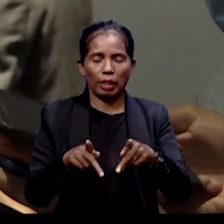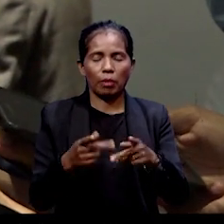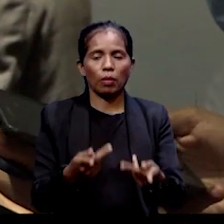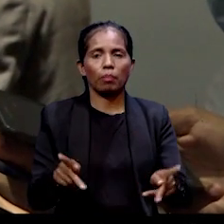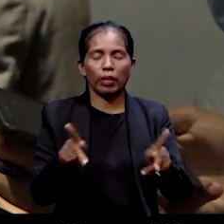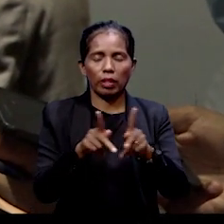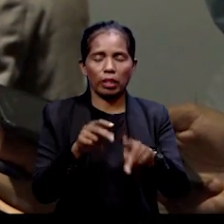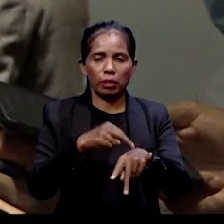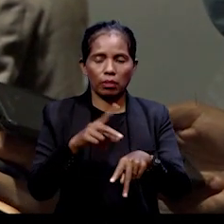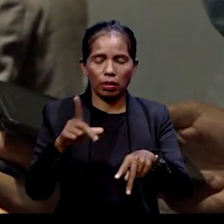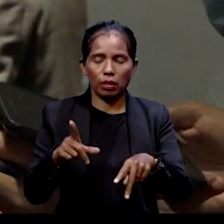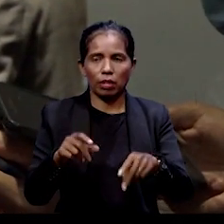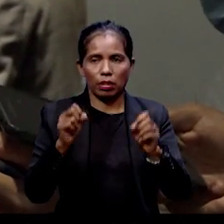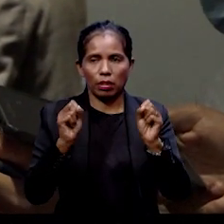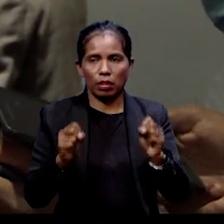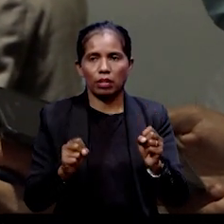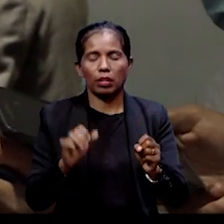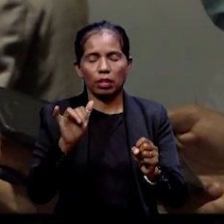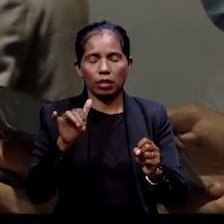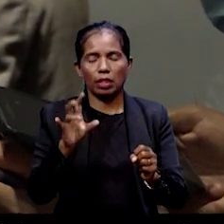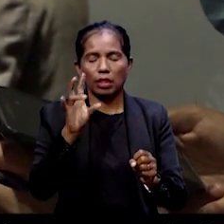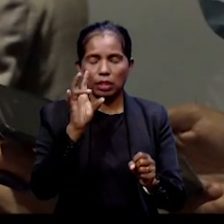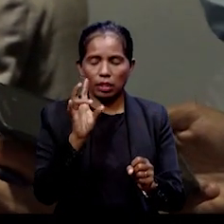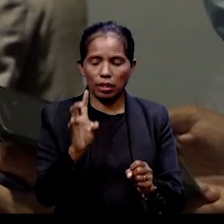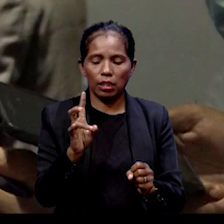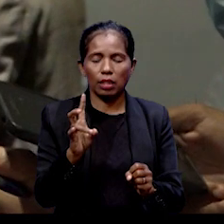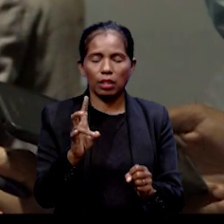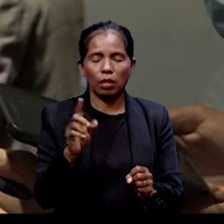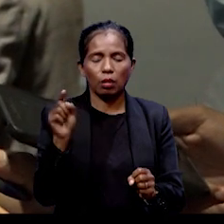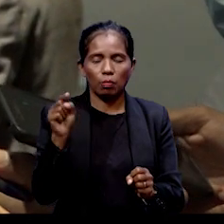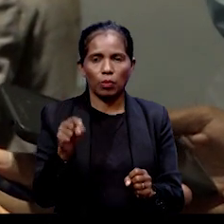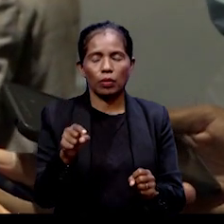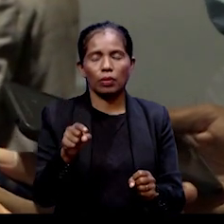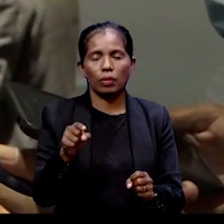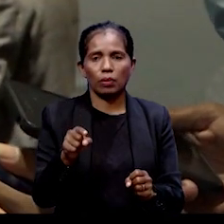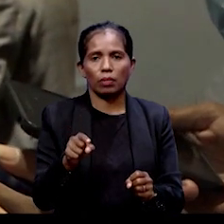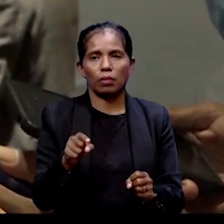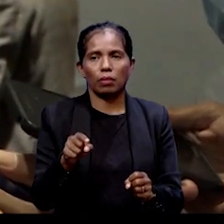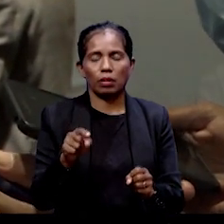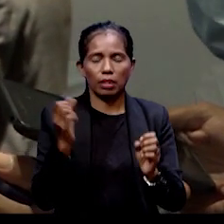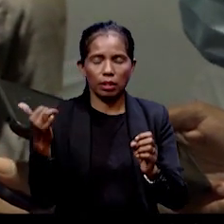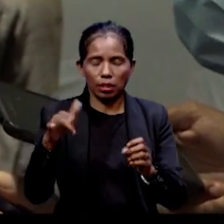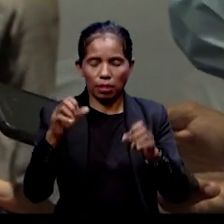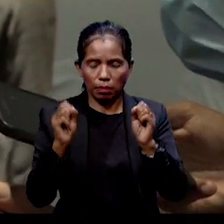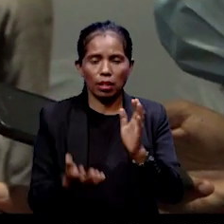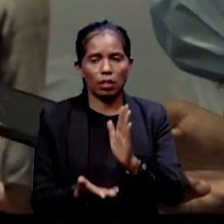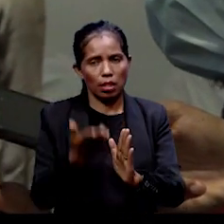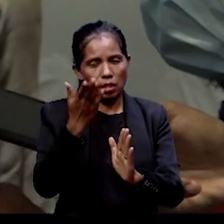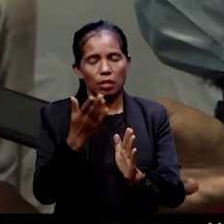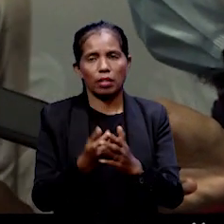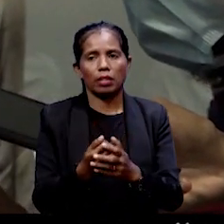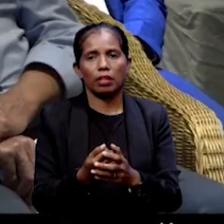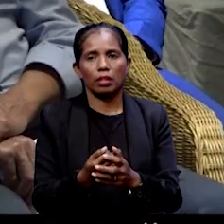de 7.5 milhões e na limitação de tasaitia tanto vao in sira bele concorre liu dane claro